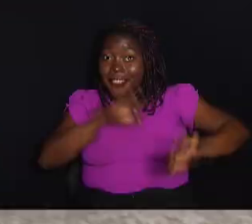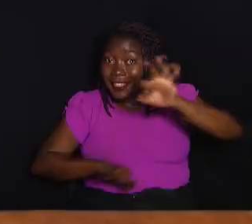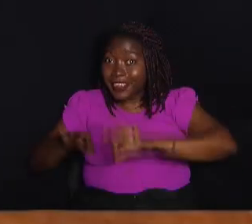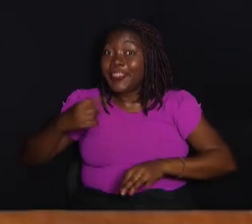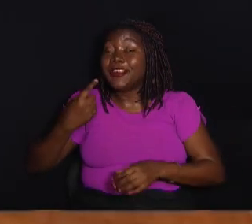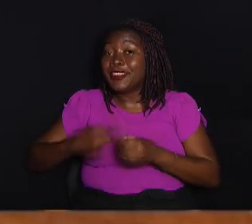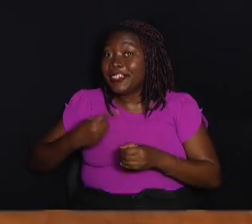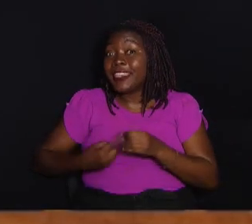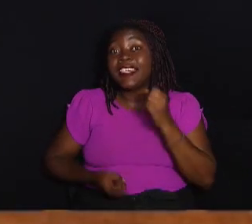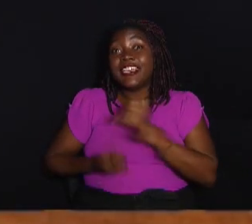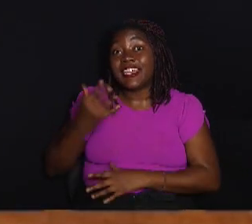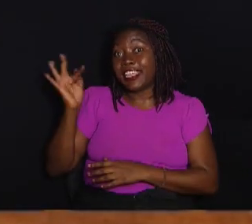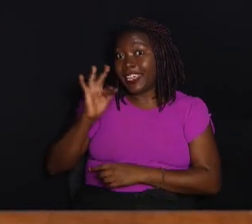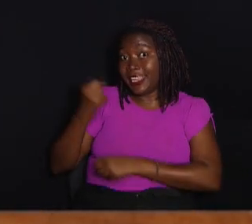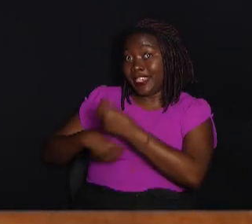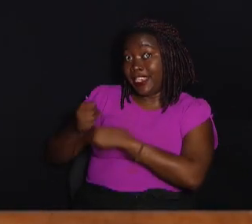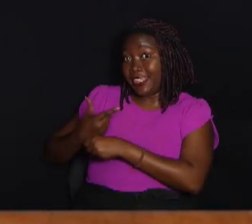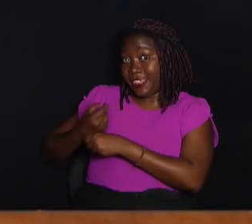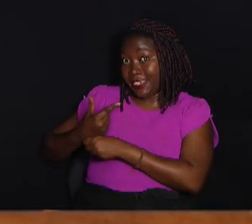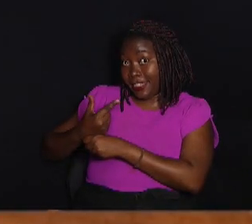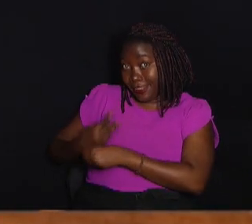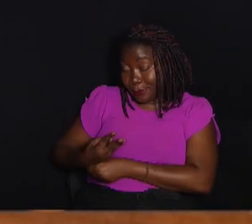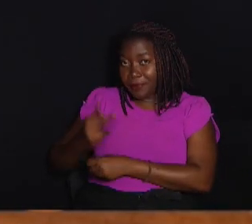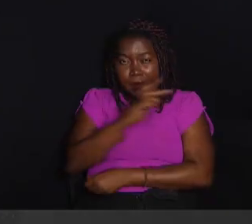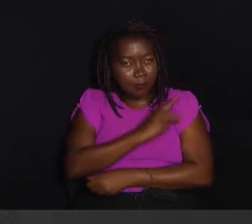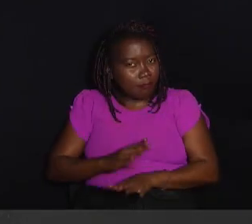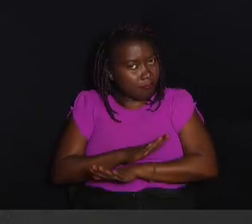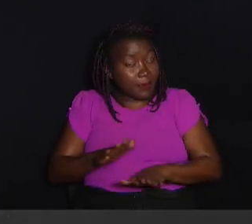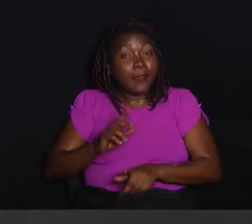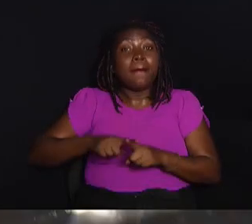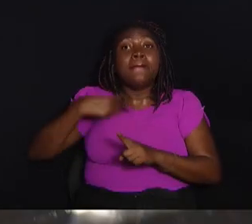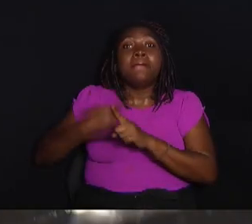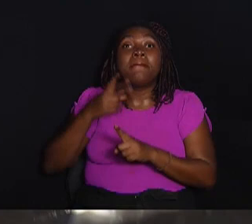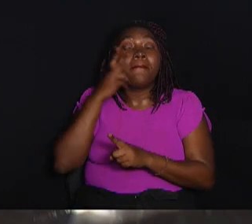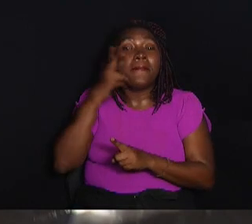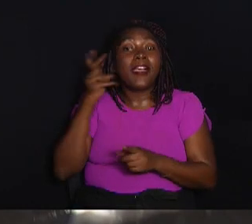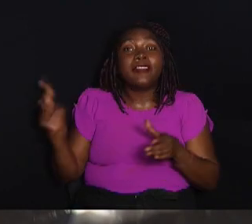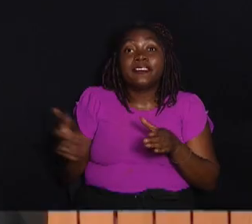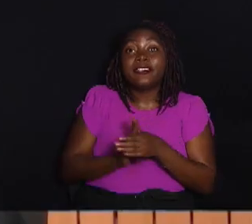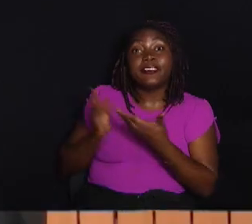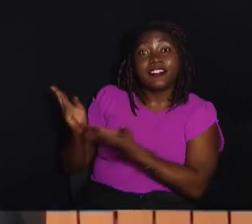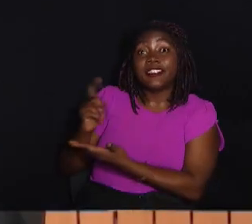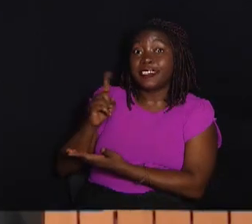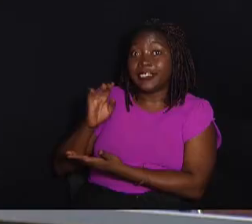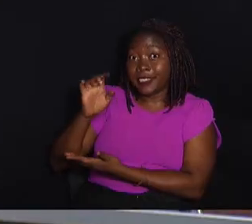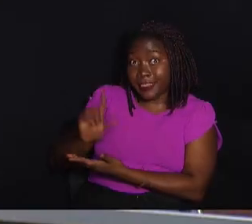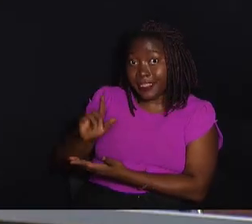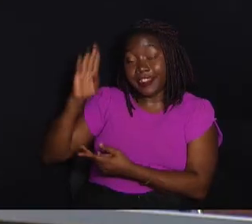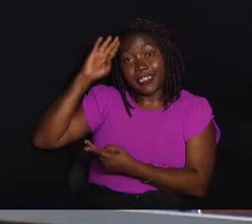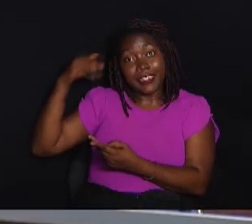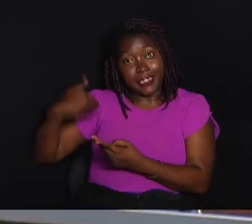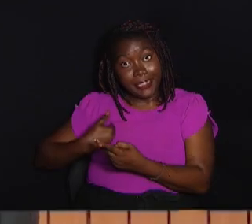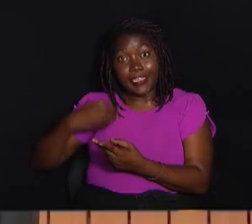2023 além do presidente a comissão é composta também pelos vereadores Zé Carlos Débora Palermo e